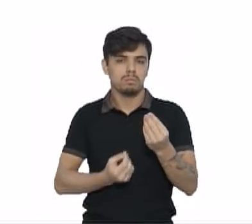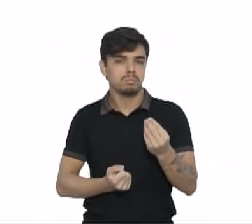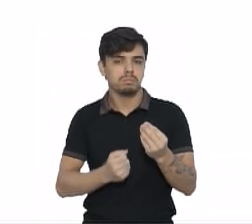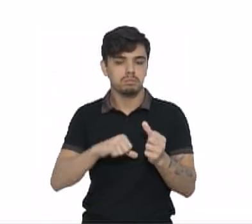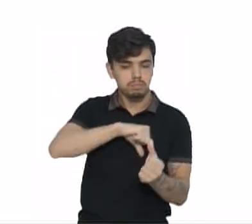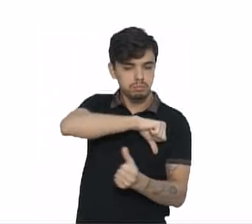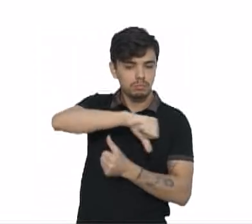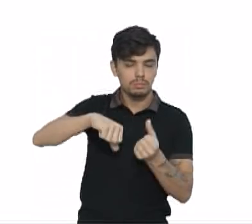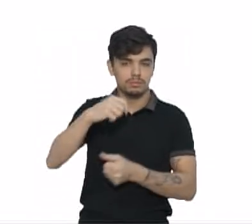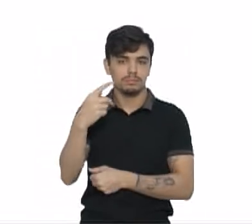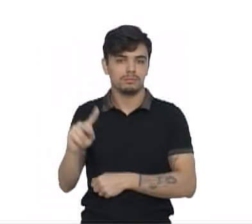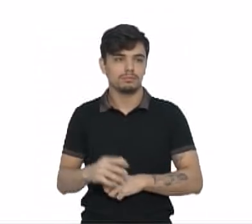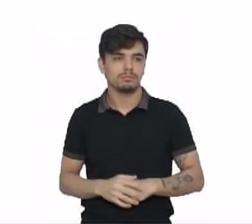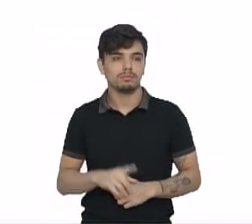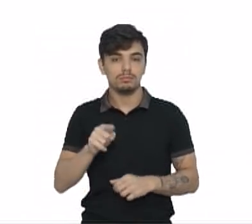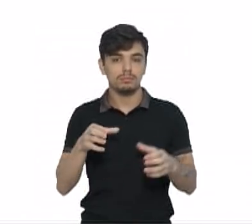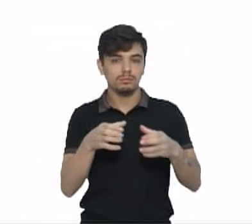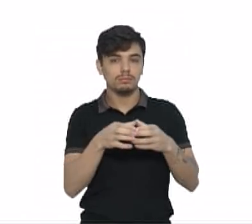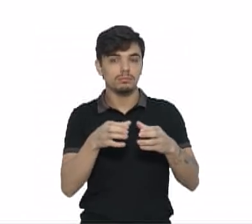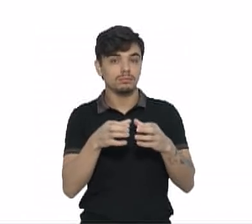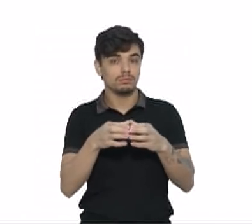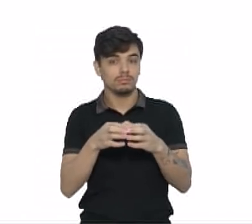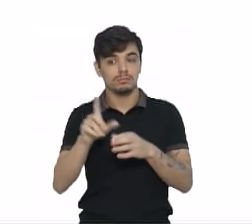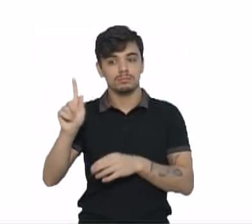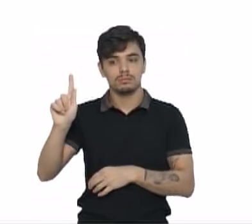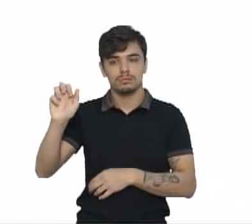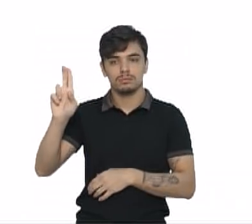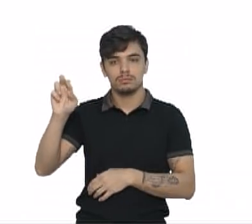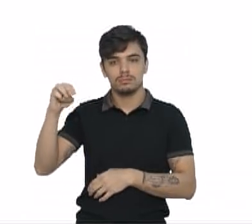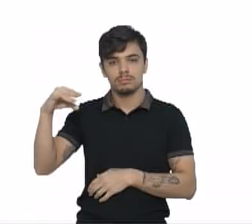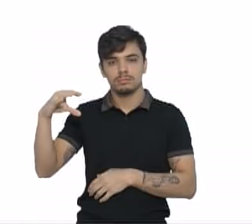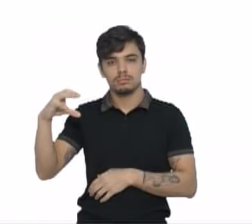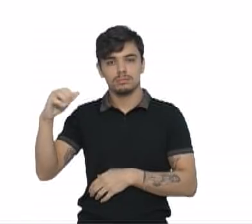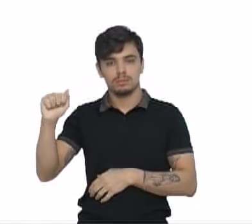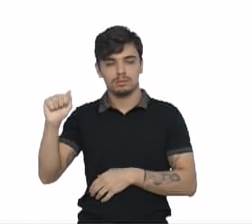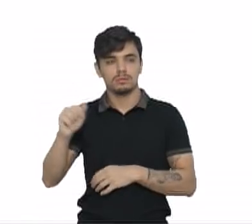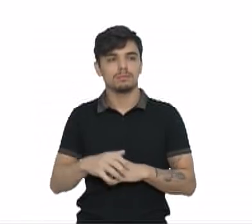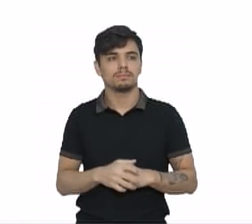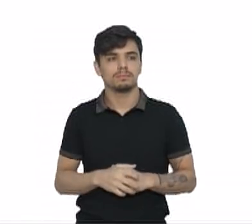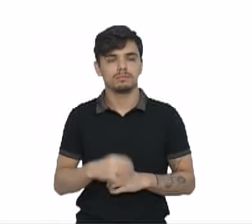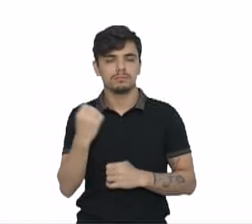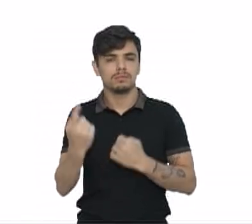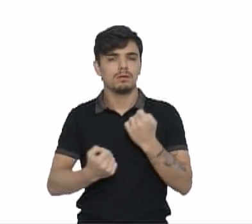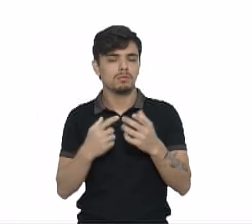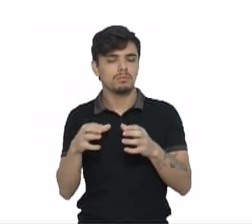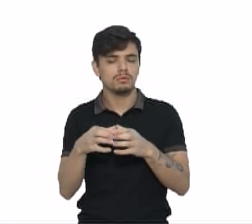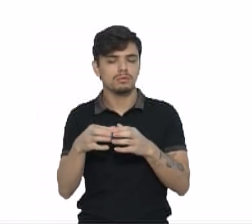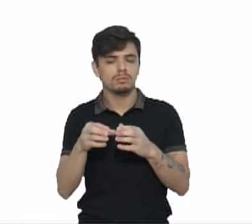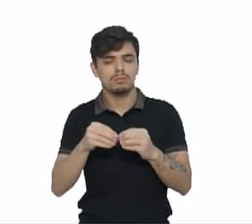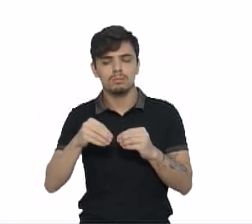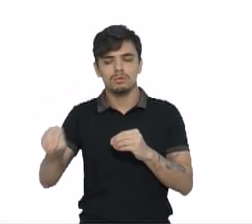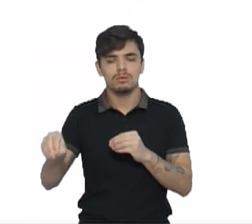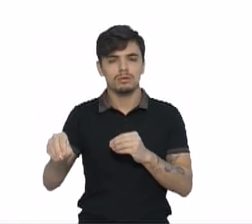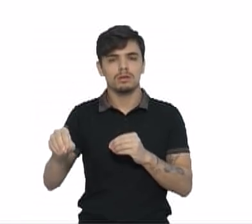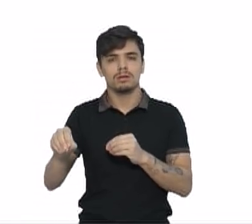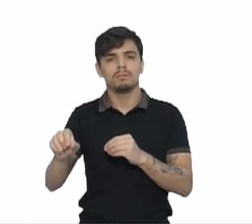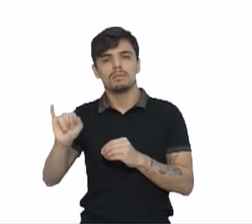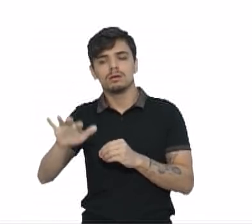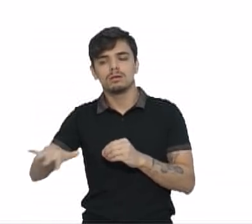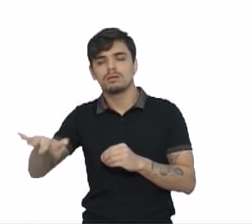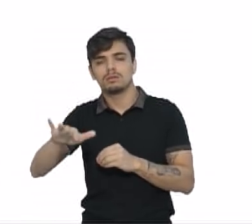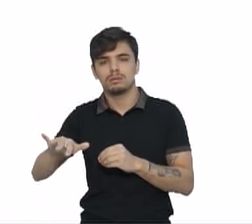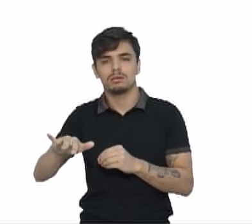uma confederação de tribos germânicas na planície norte da Germânia. Tá? Algumas das tribos migraram para a ilha da Grã-Bretanha